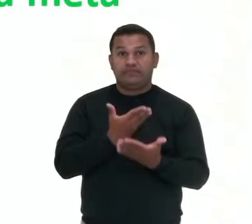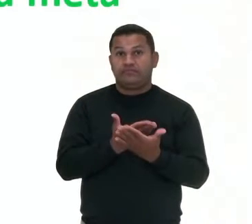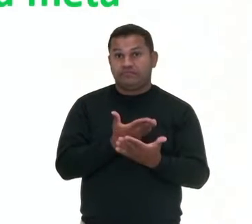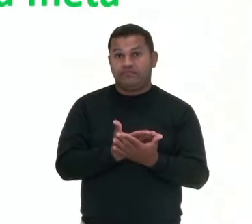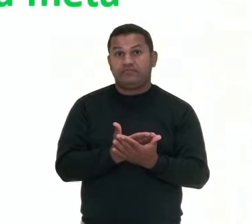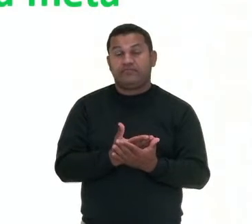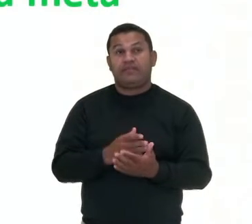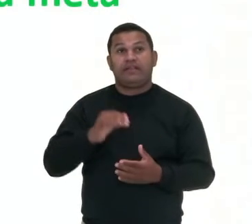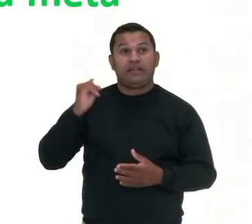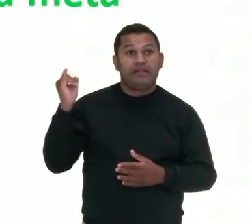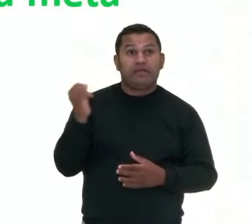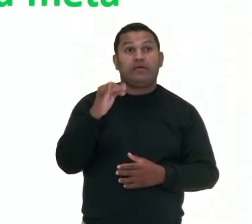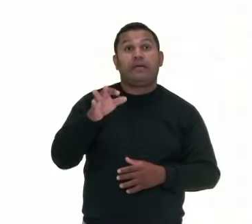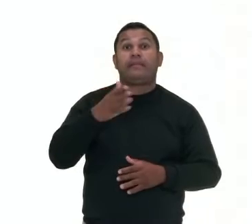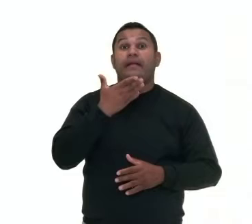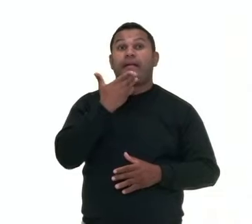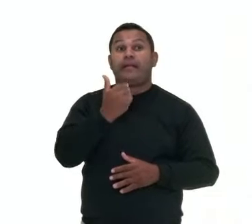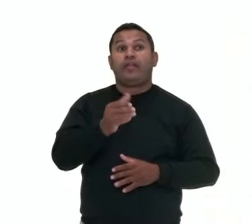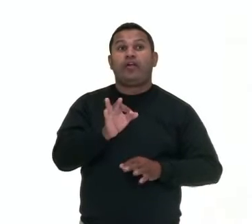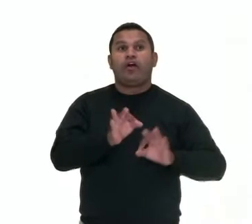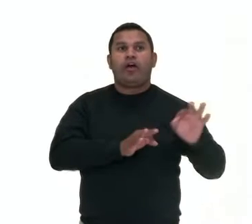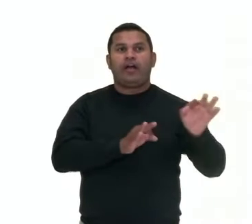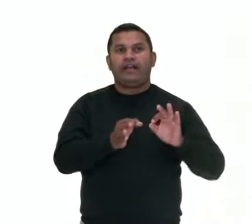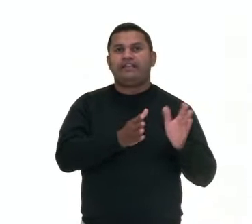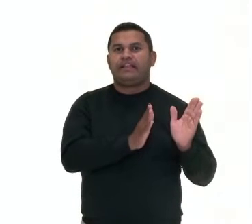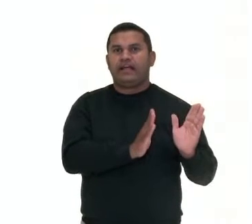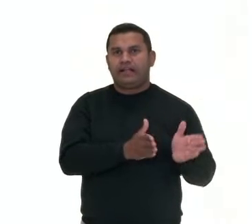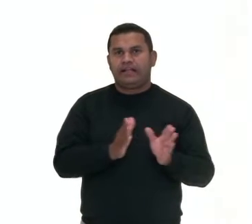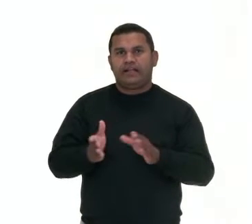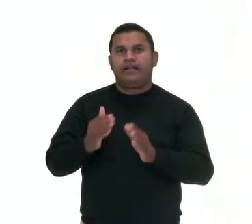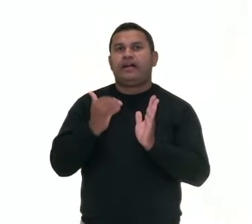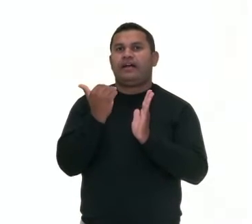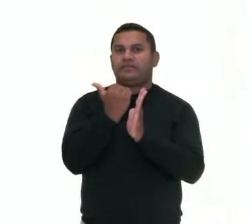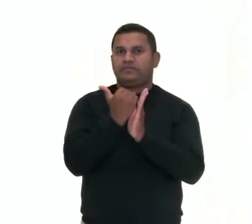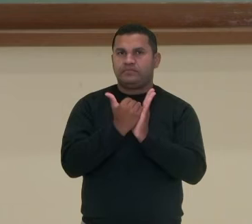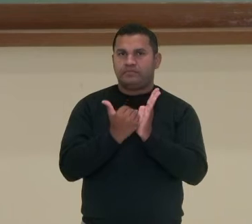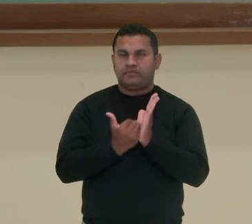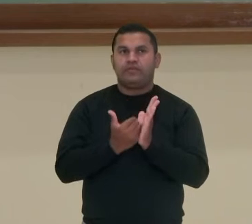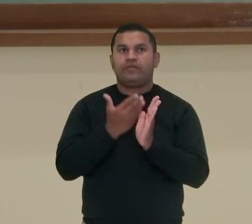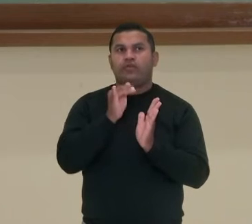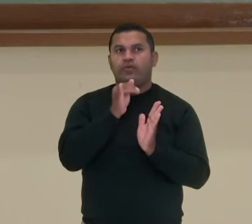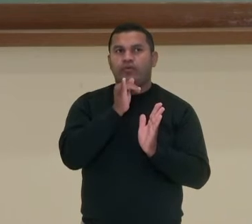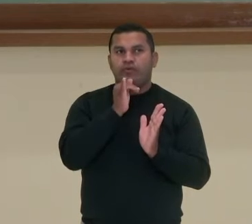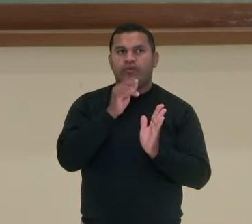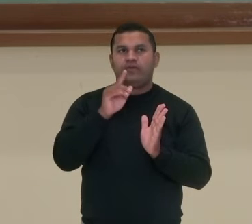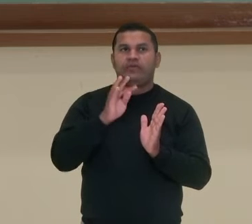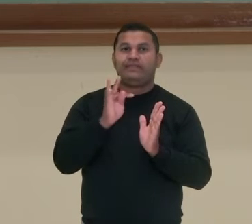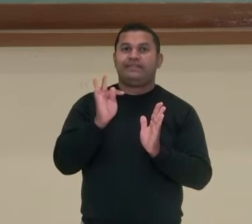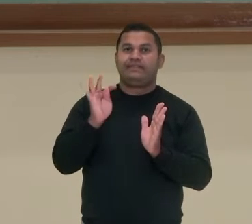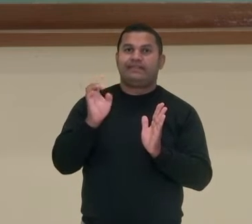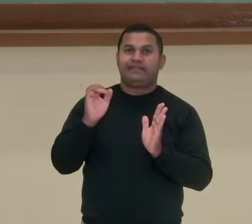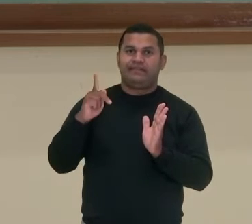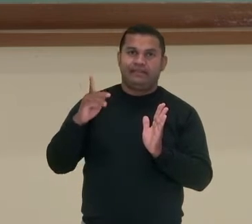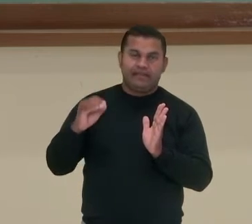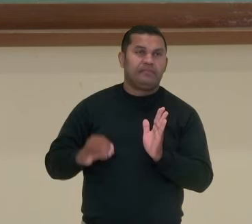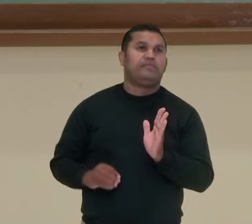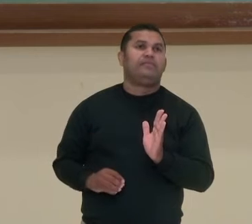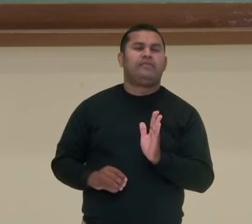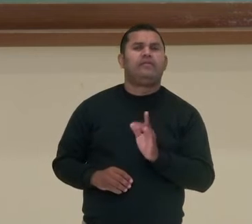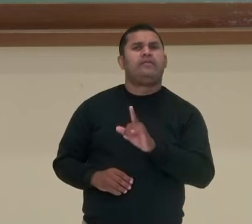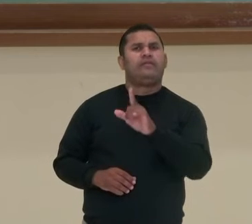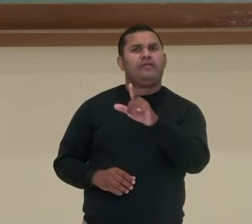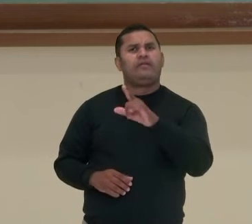podermos organizar melhor o nosso tempo. Olhe nessa organização de estudos. Após determinar a sua meta, você